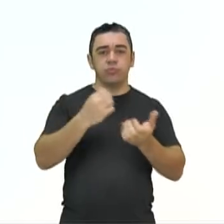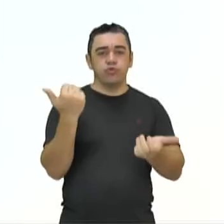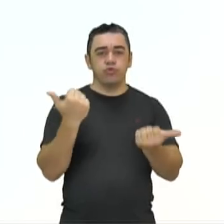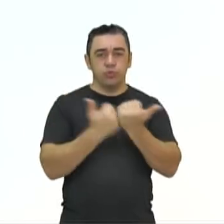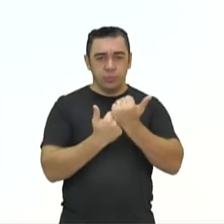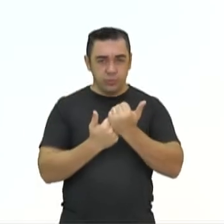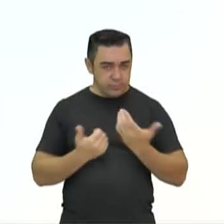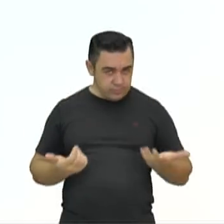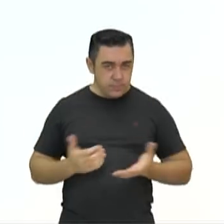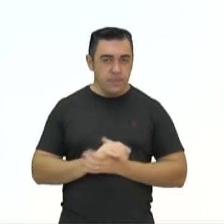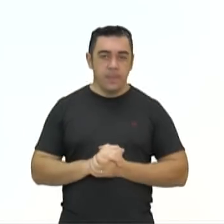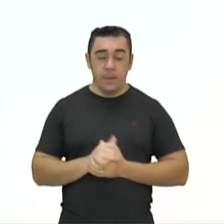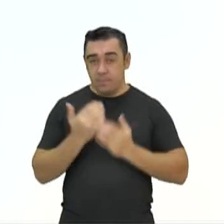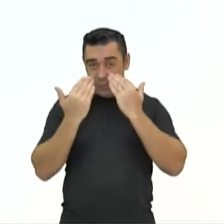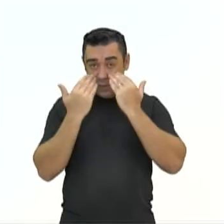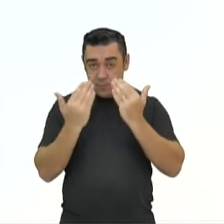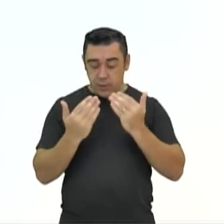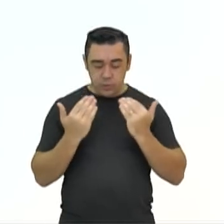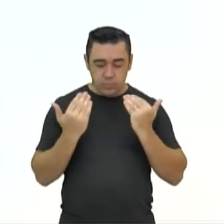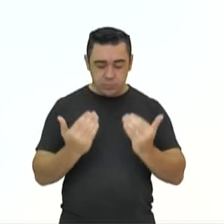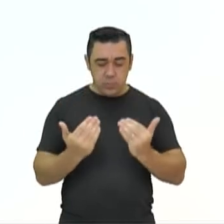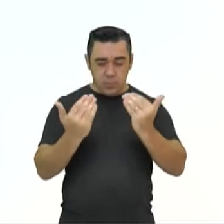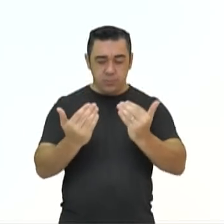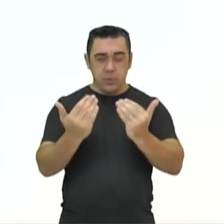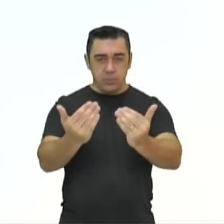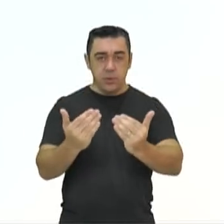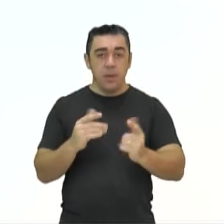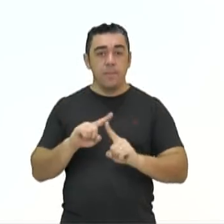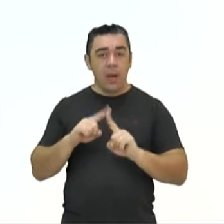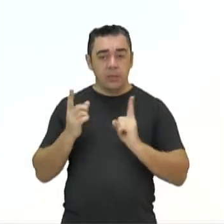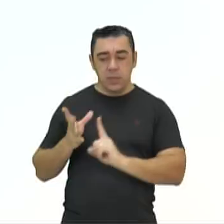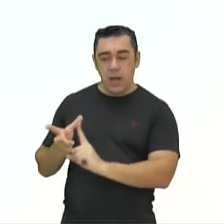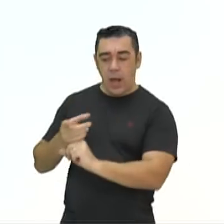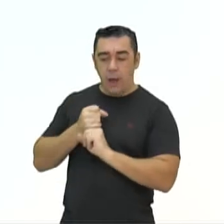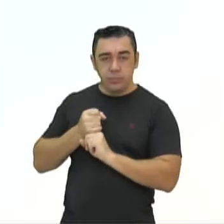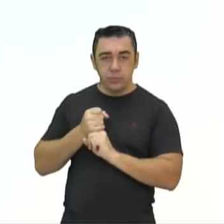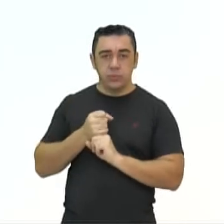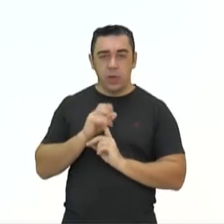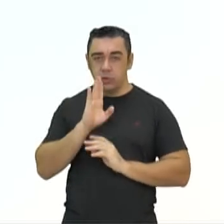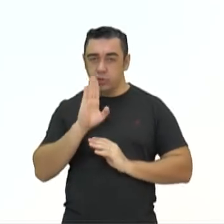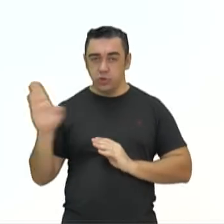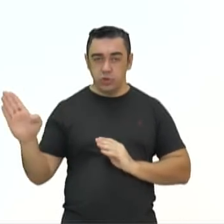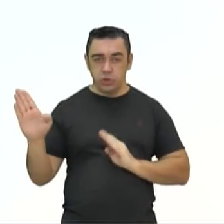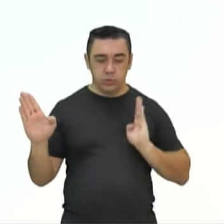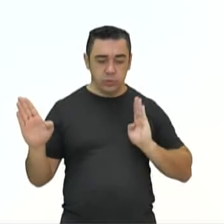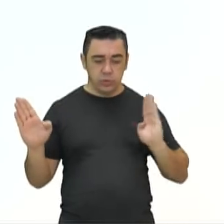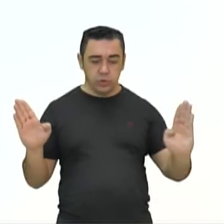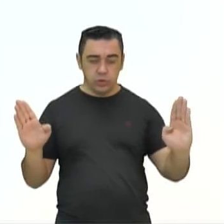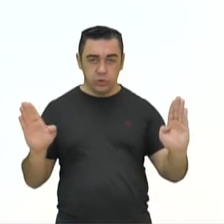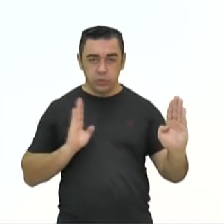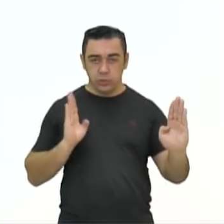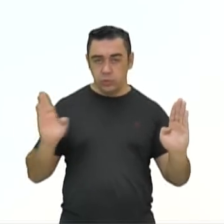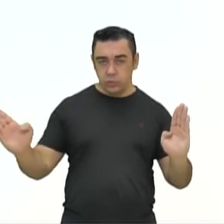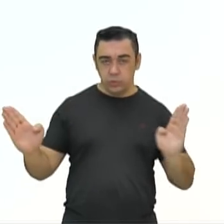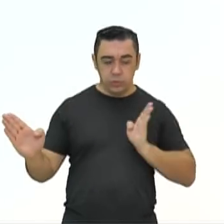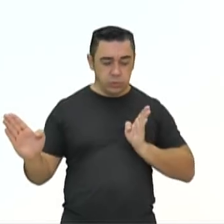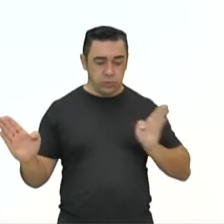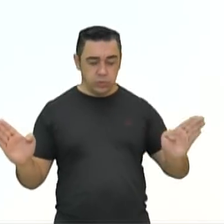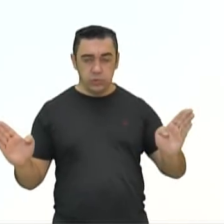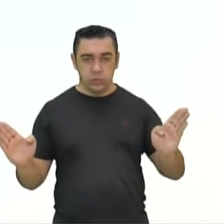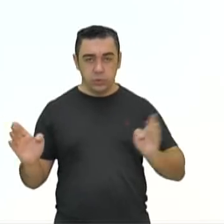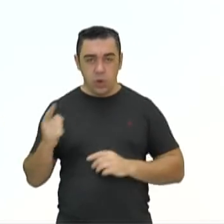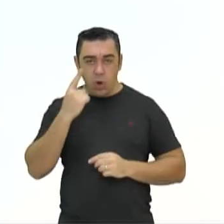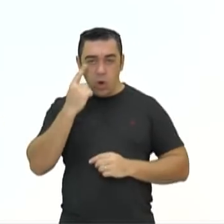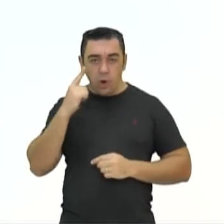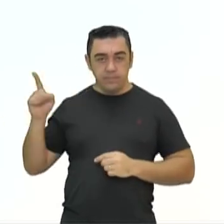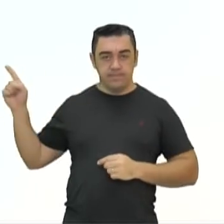frente e vai capturar na diagonal. Então, ó, quando ficou na diagonal, eles caminharam lá, o peão